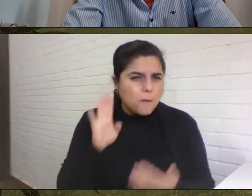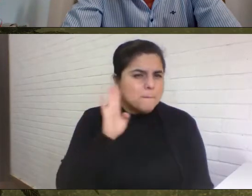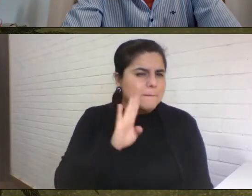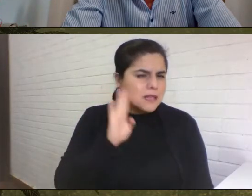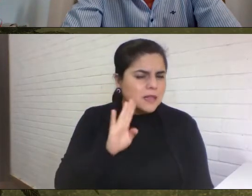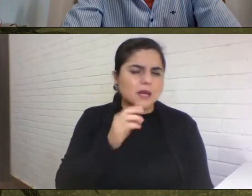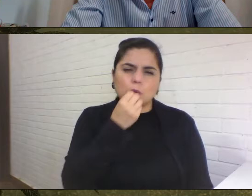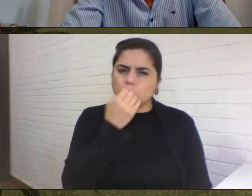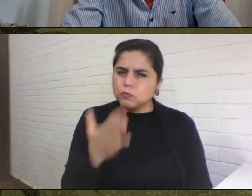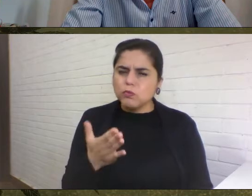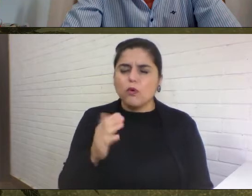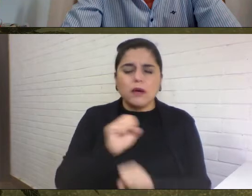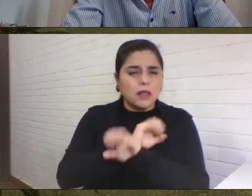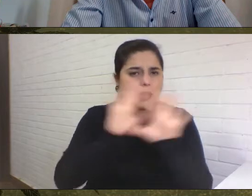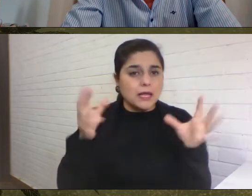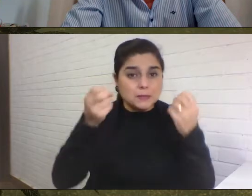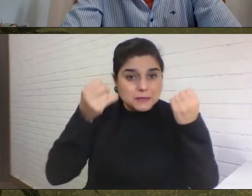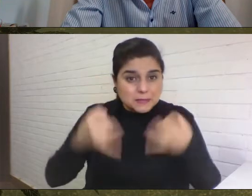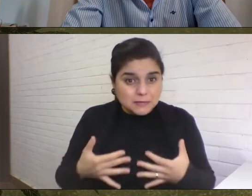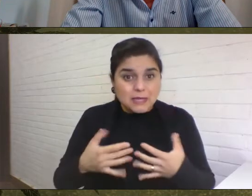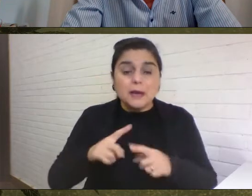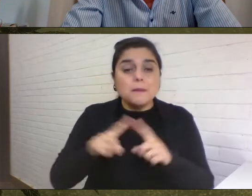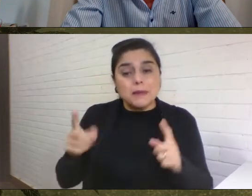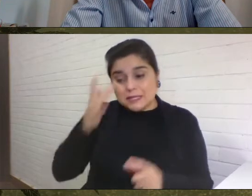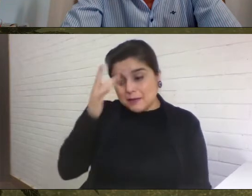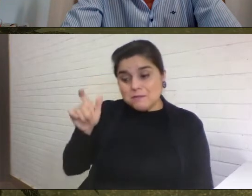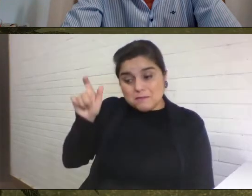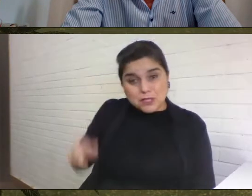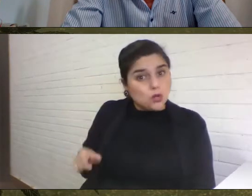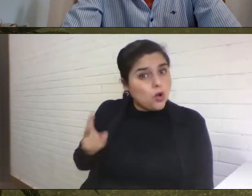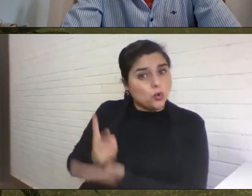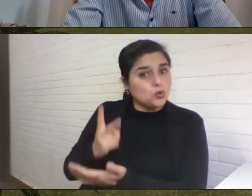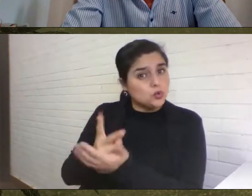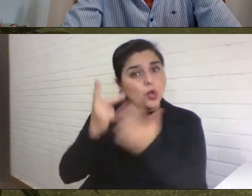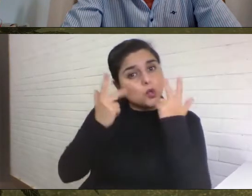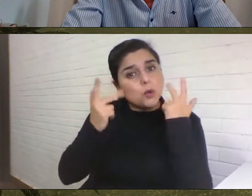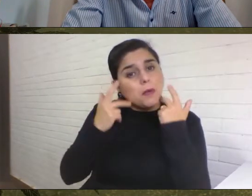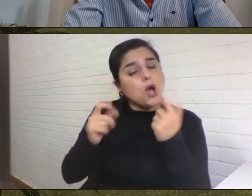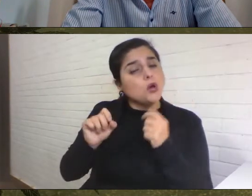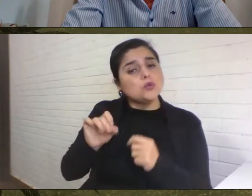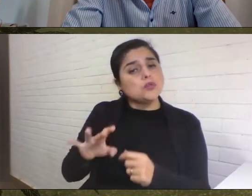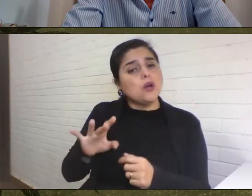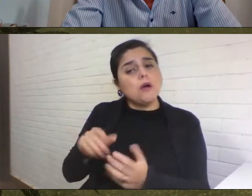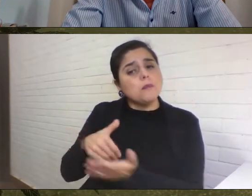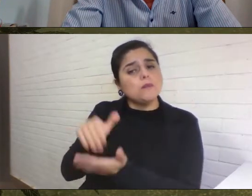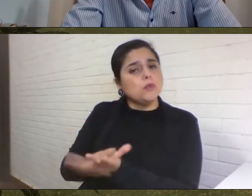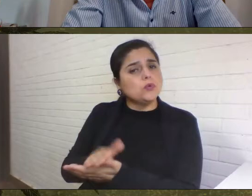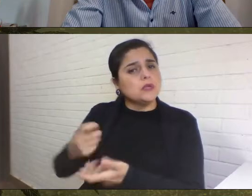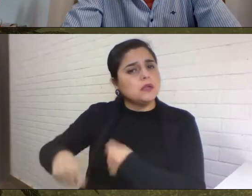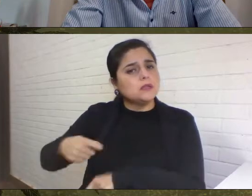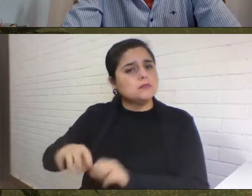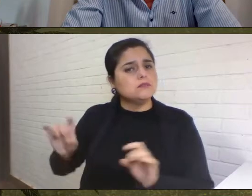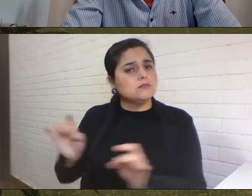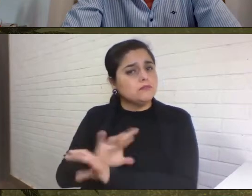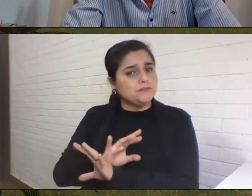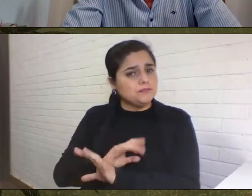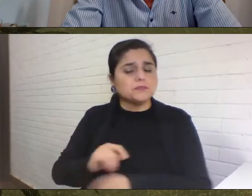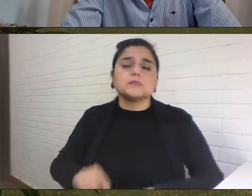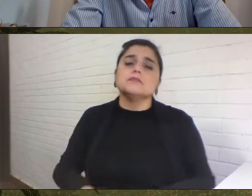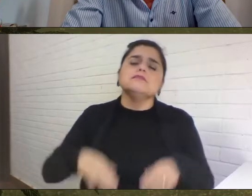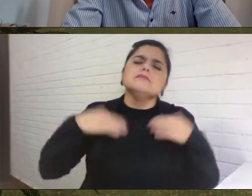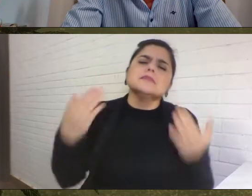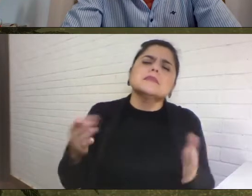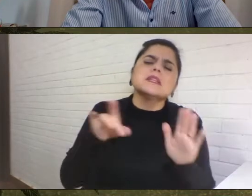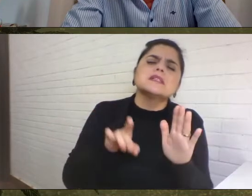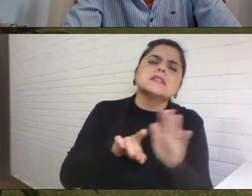ilustrativa, a pessoa consegue manter a sua vida, ela não vai ter grandes prejuízos. Então, diferentemente